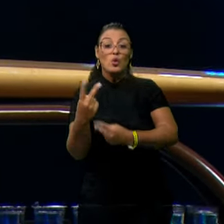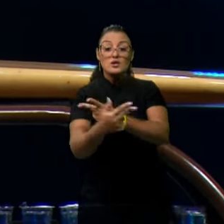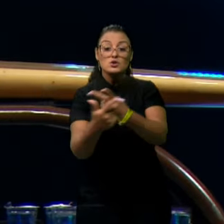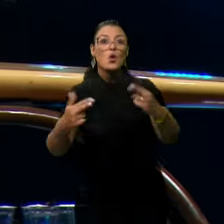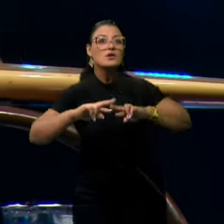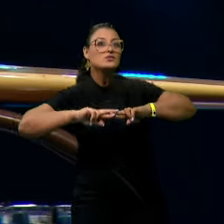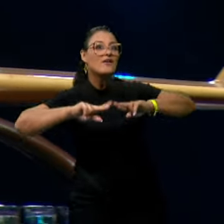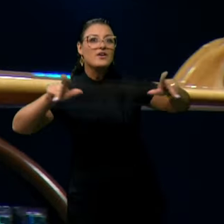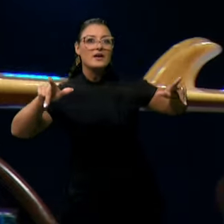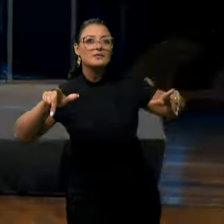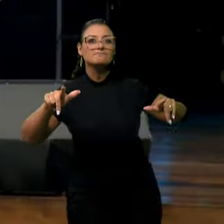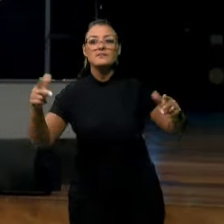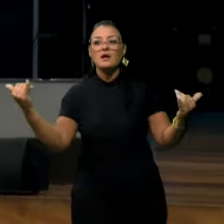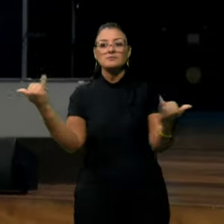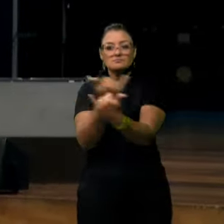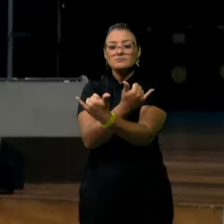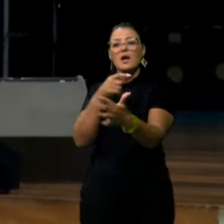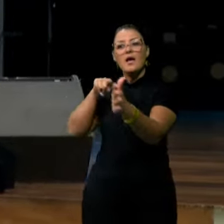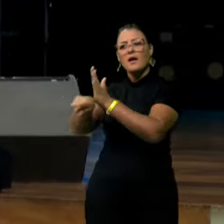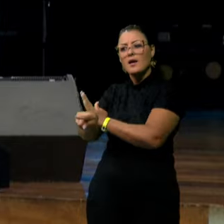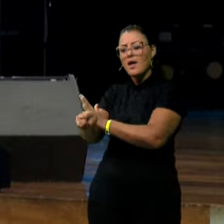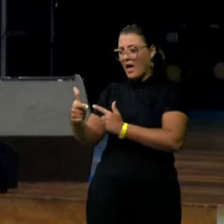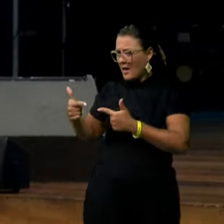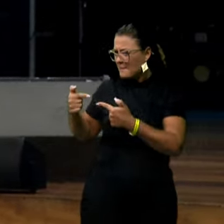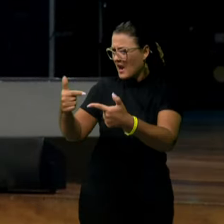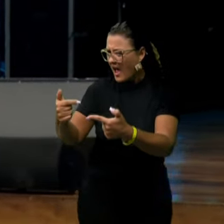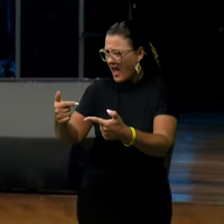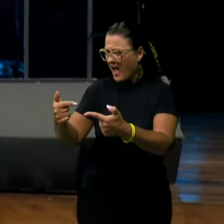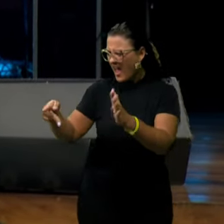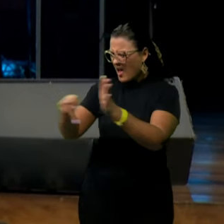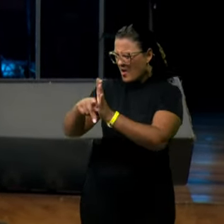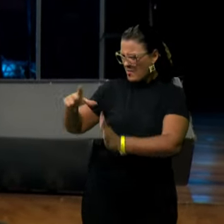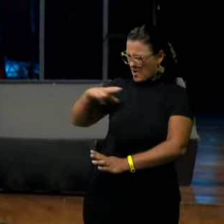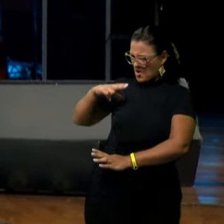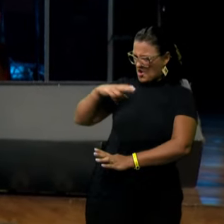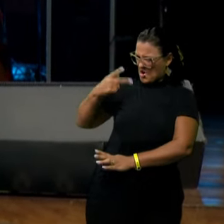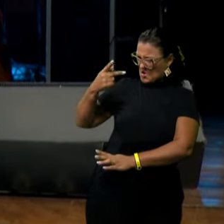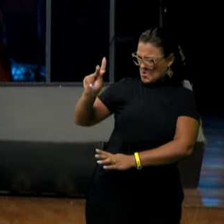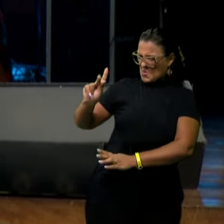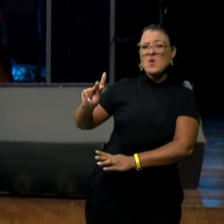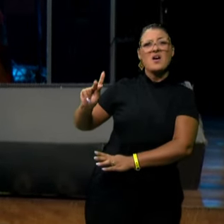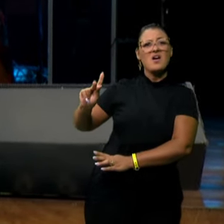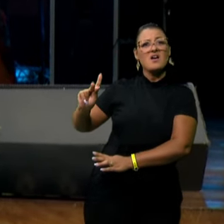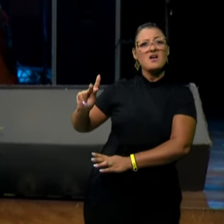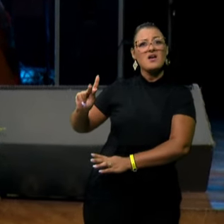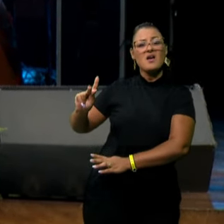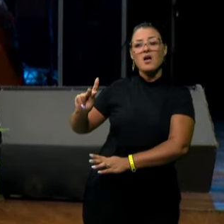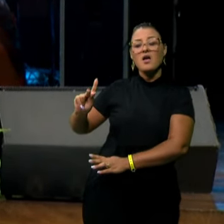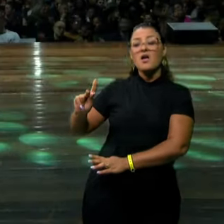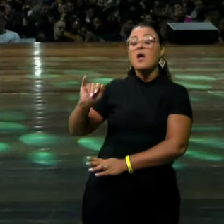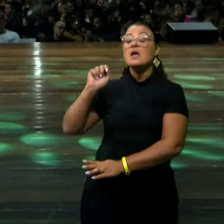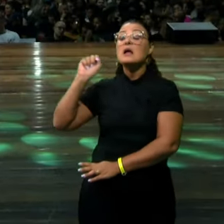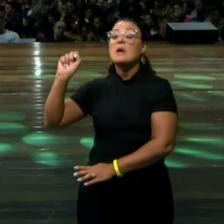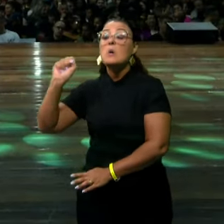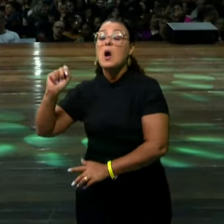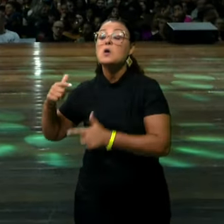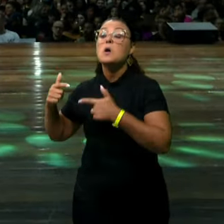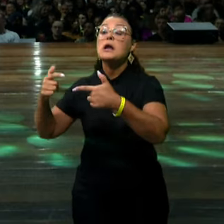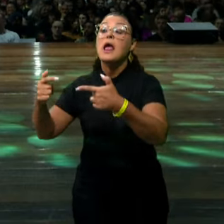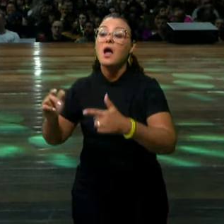Pergunta ao seu irmão essa batalha é sua pergunta para ele Qual é a sua batalha